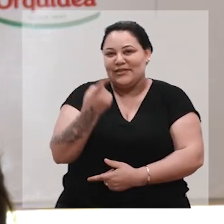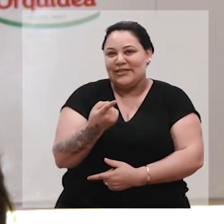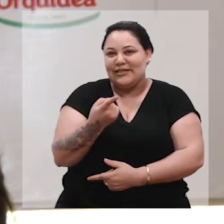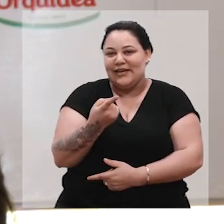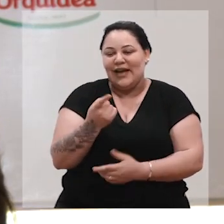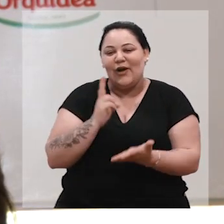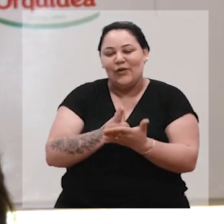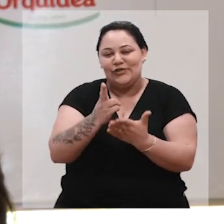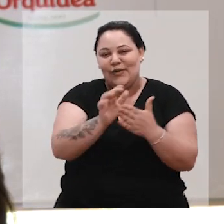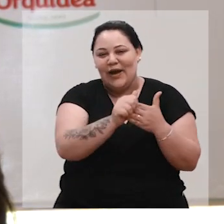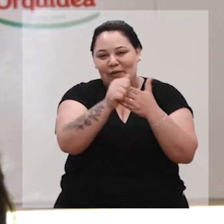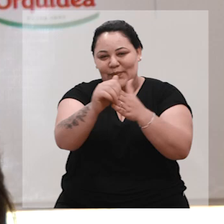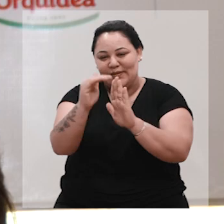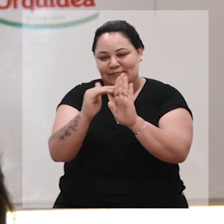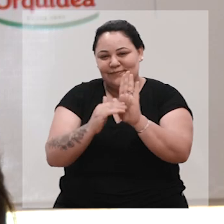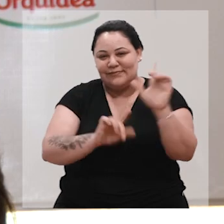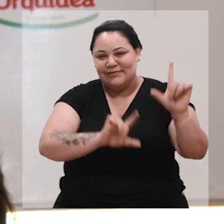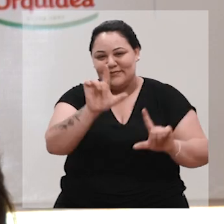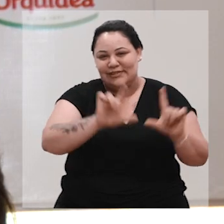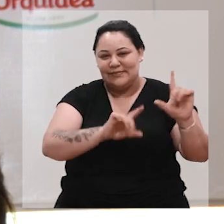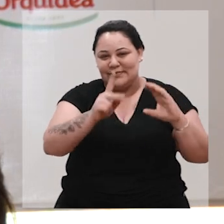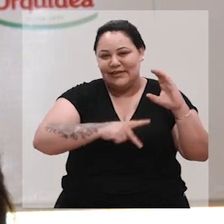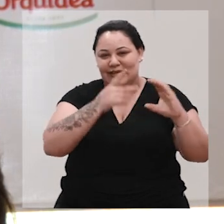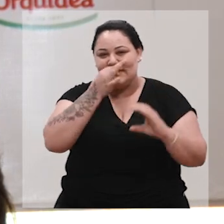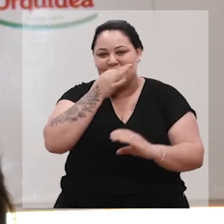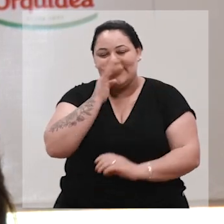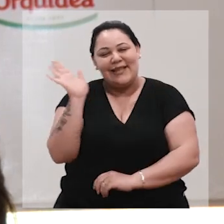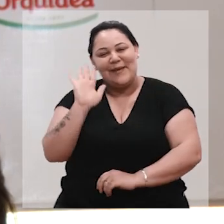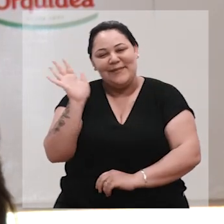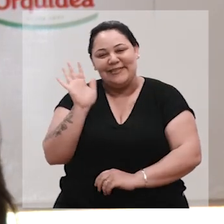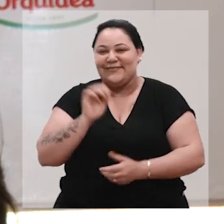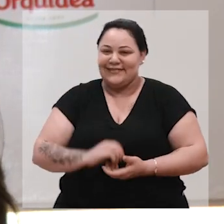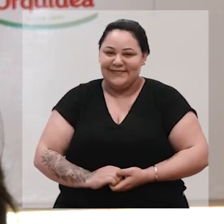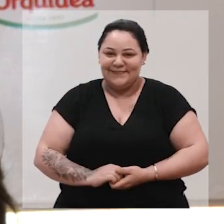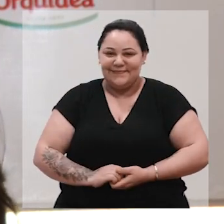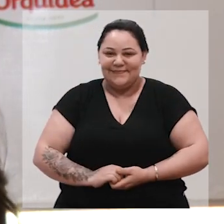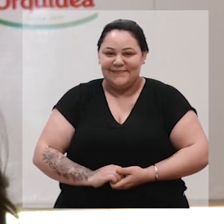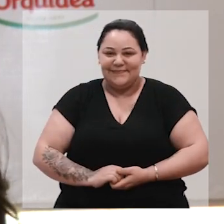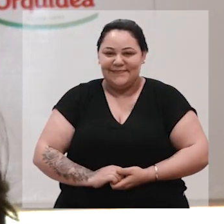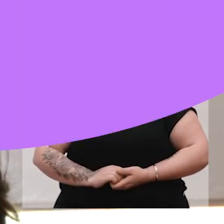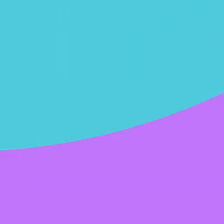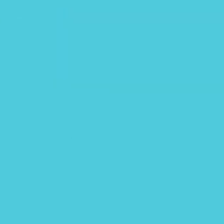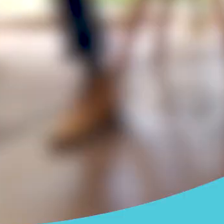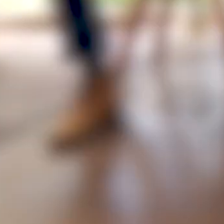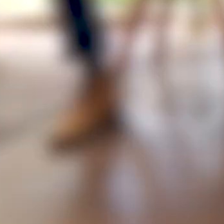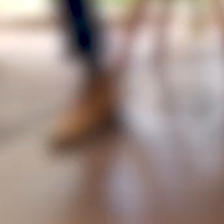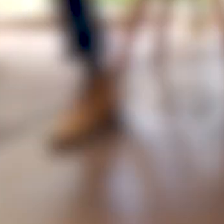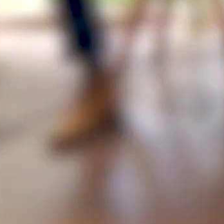a seguir na programação da TV Câmara Caxias. Até a próxima Roda de Saberes.